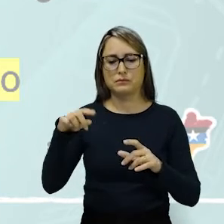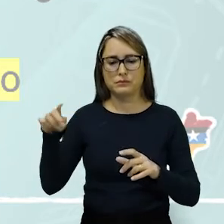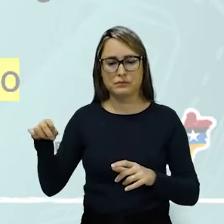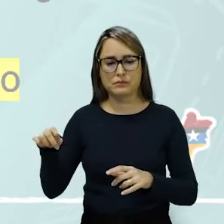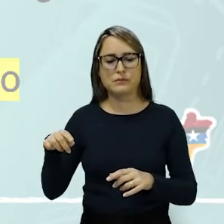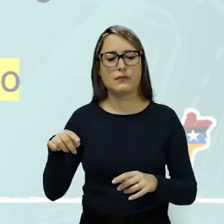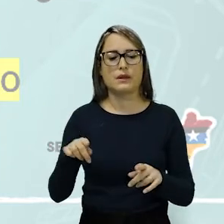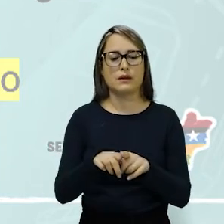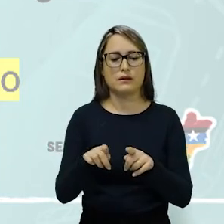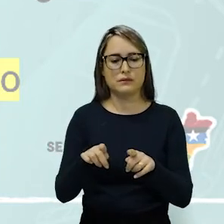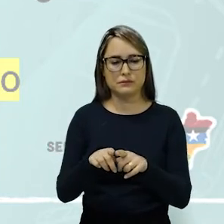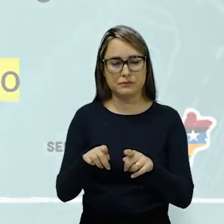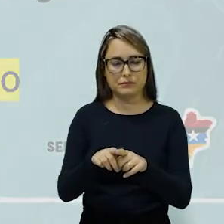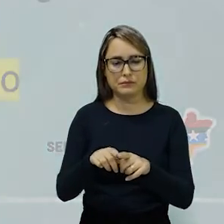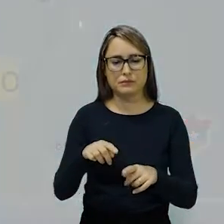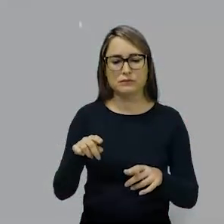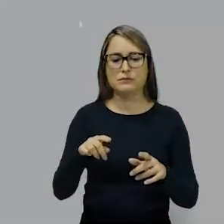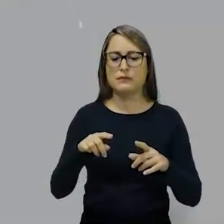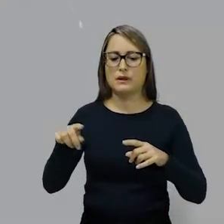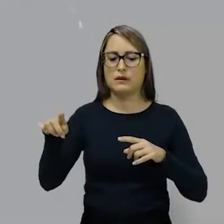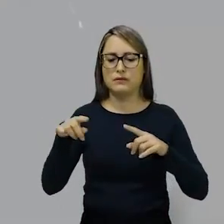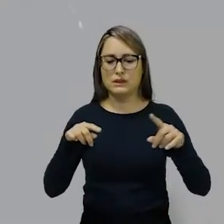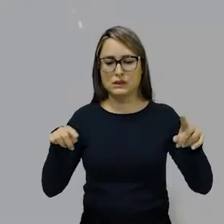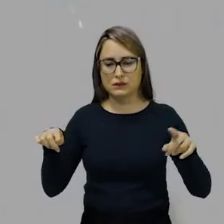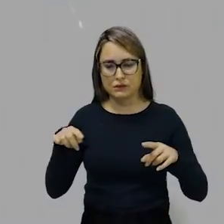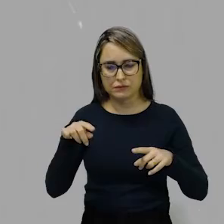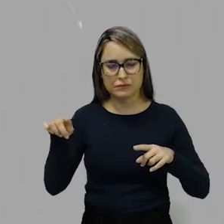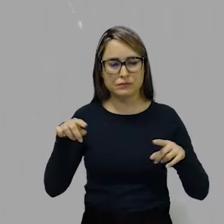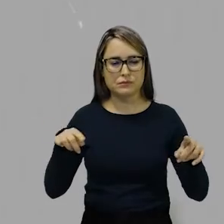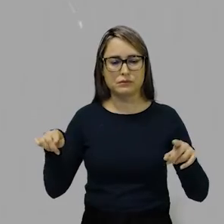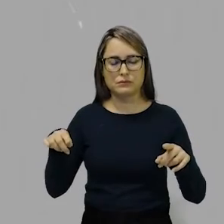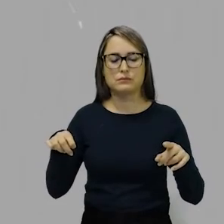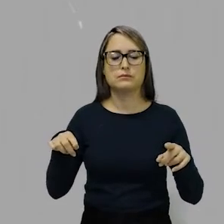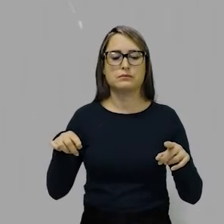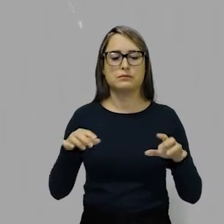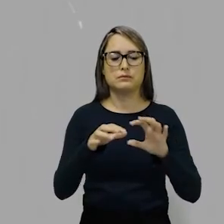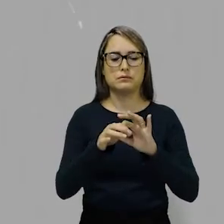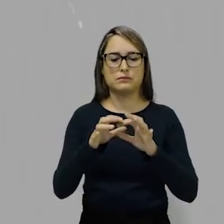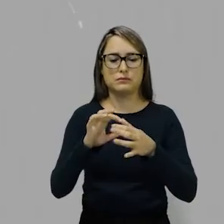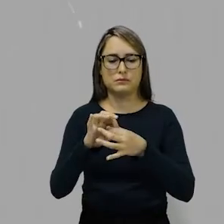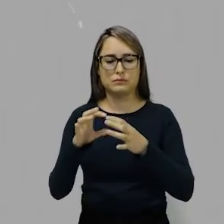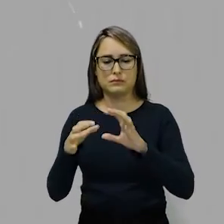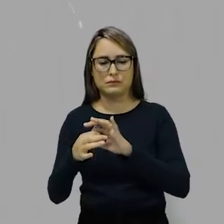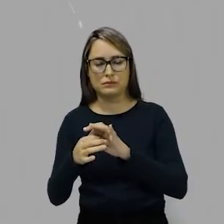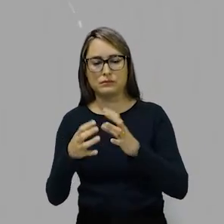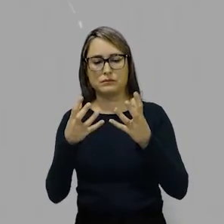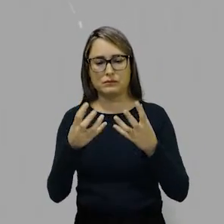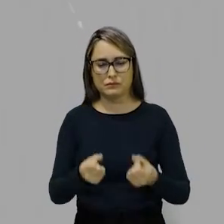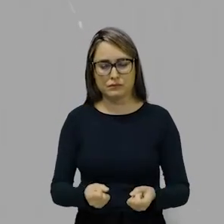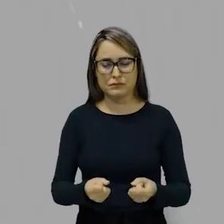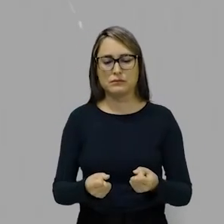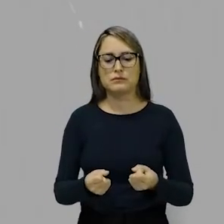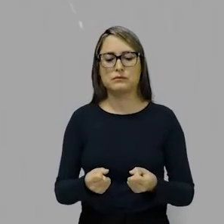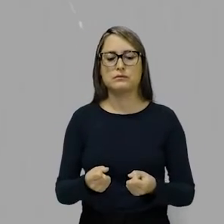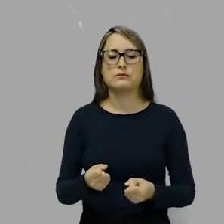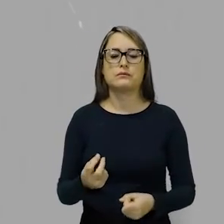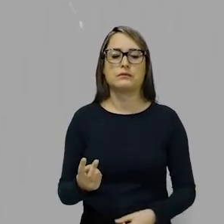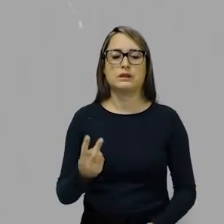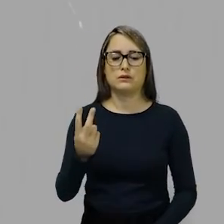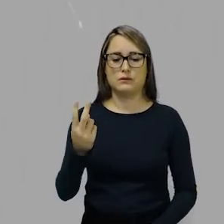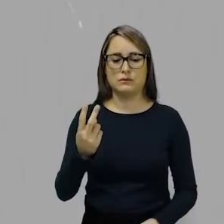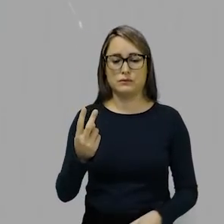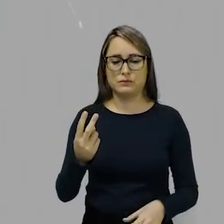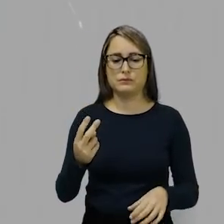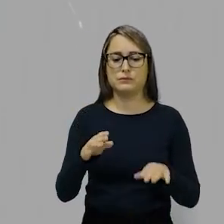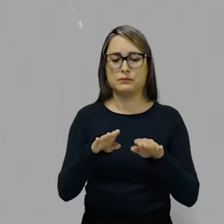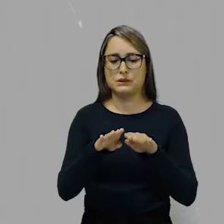e com ramificações mais afastadas das extremidades da cadeia. Adota-se como valor padrão de